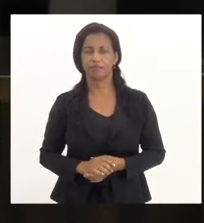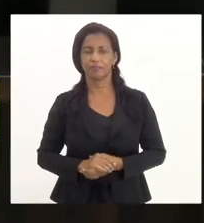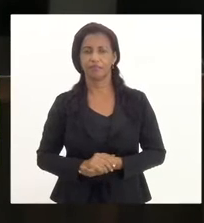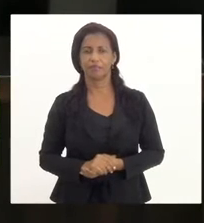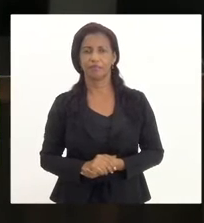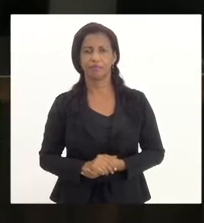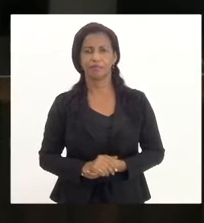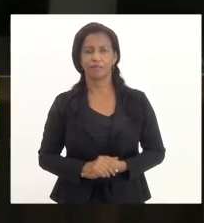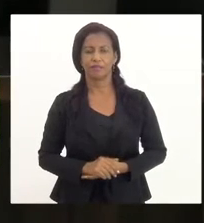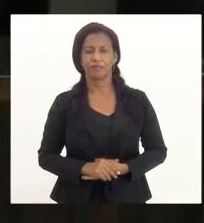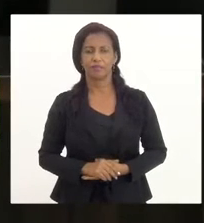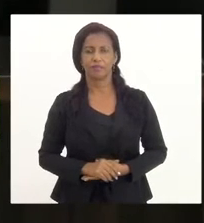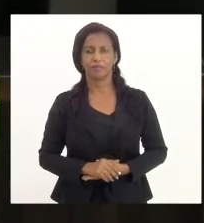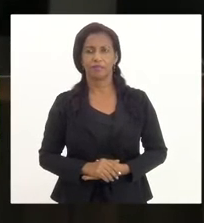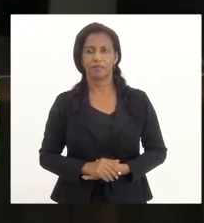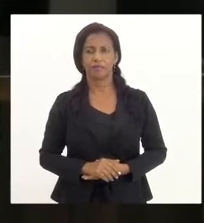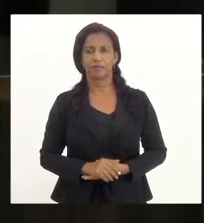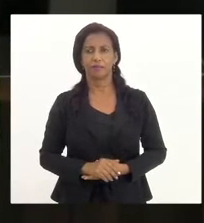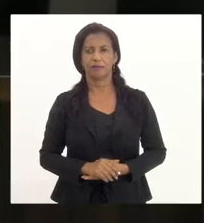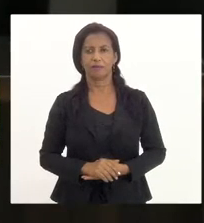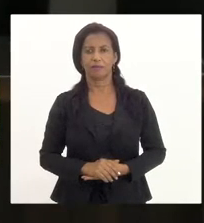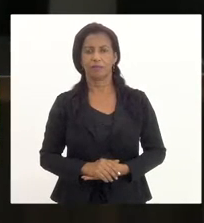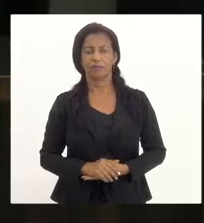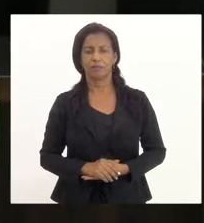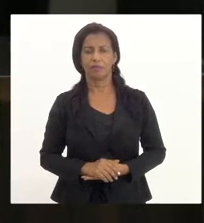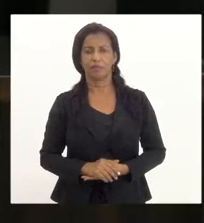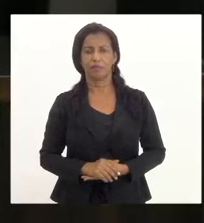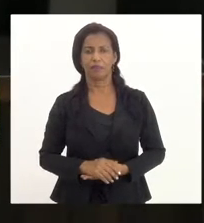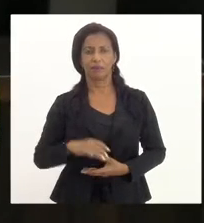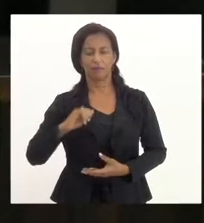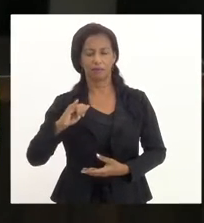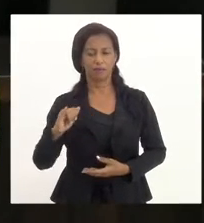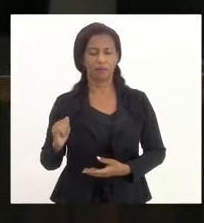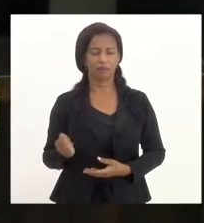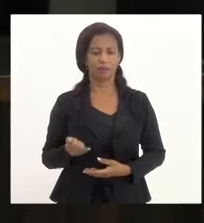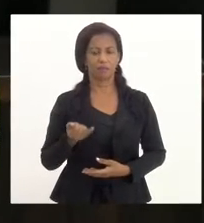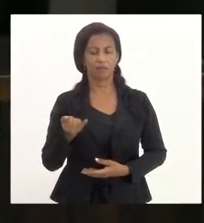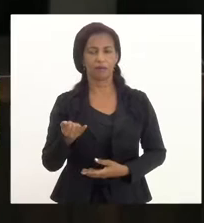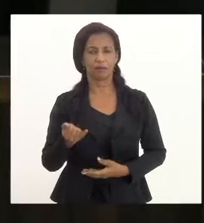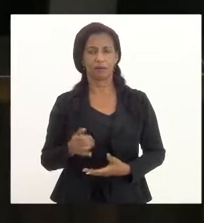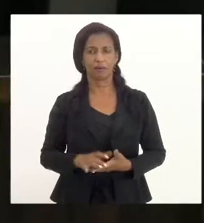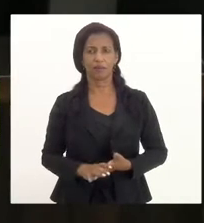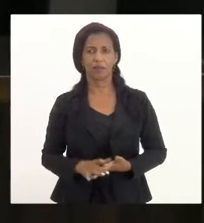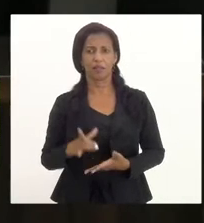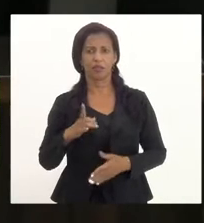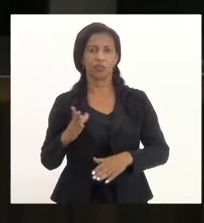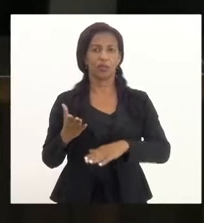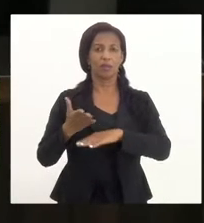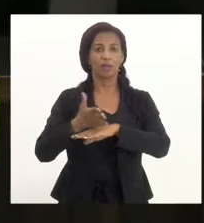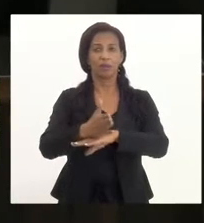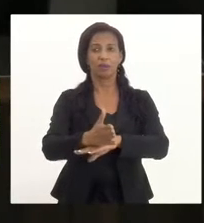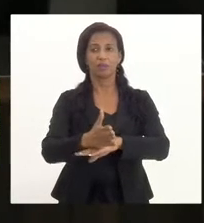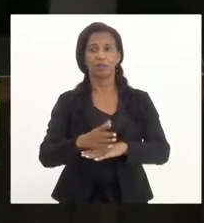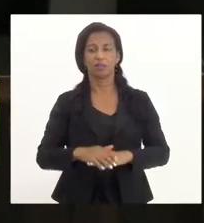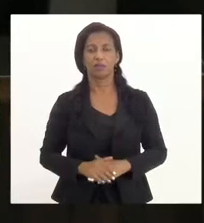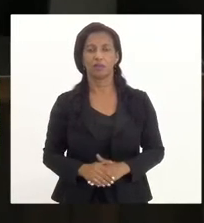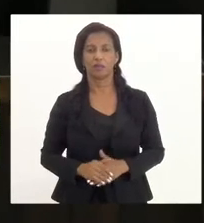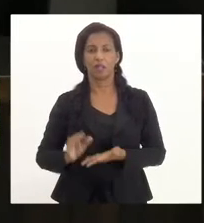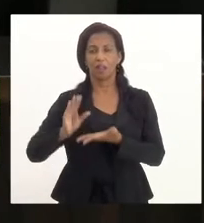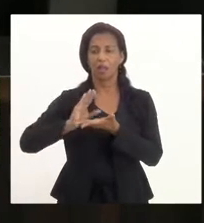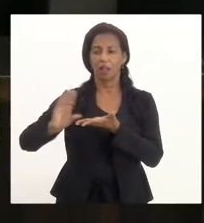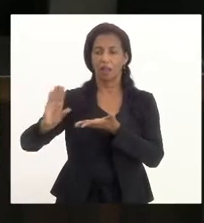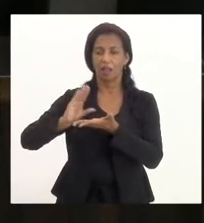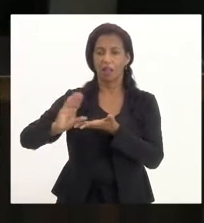E aí Há a possibilidade de entrar os